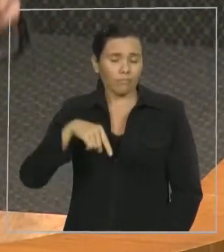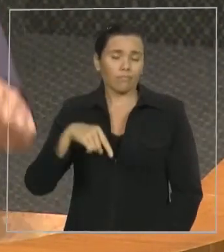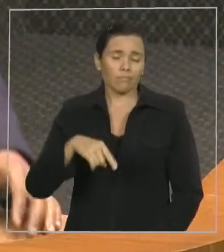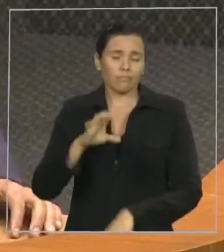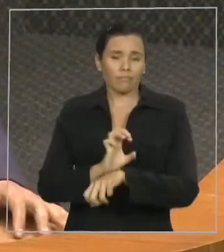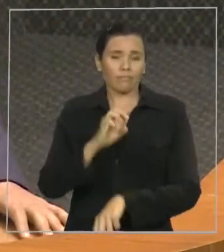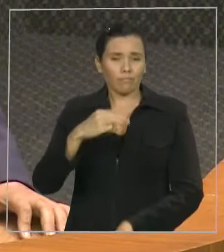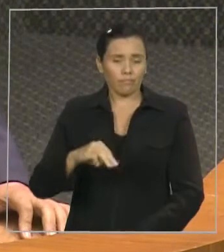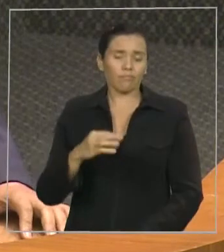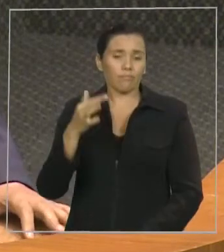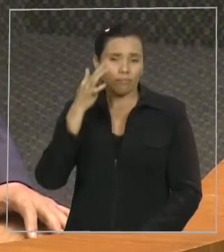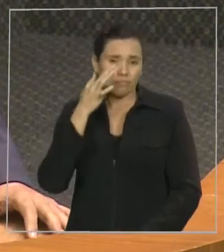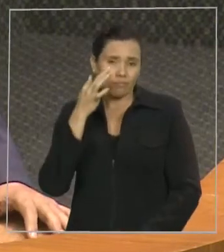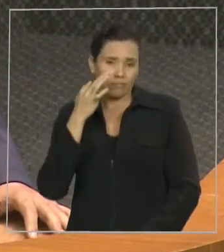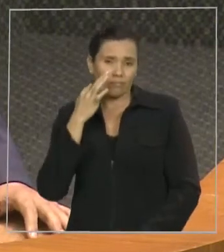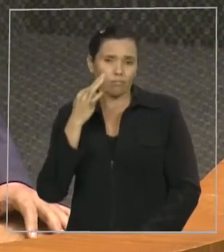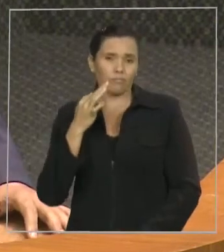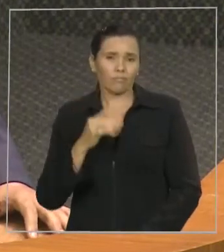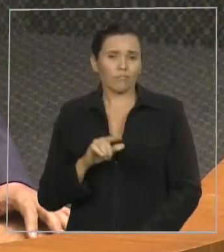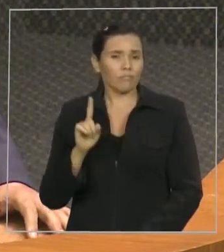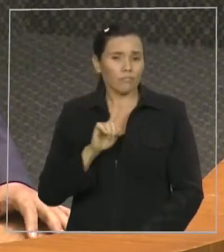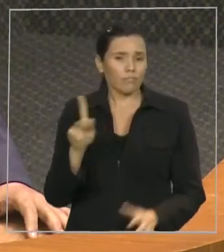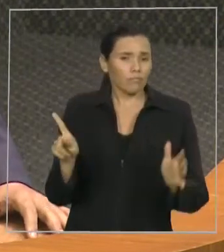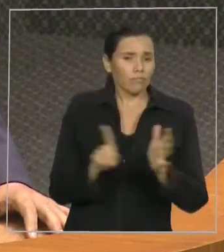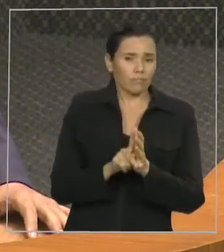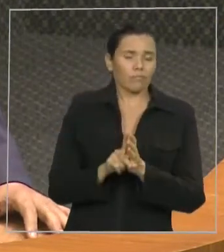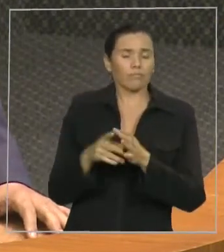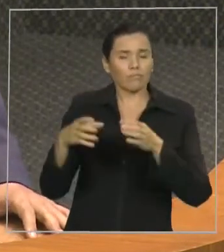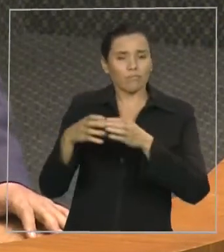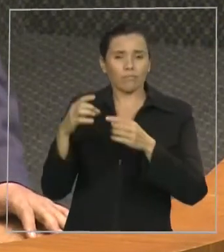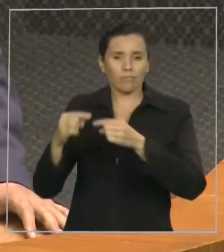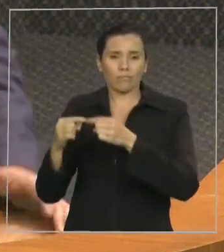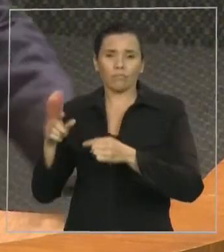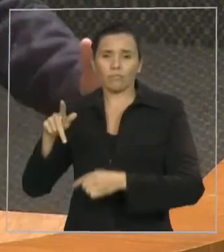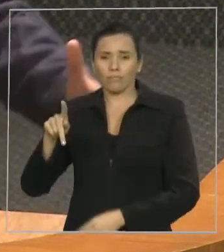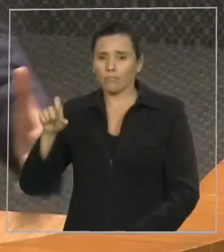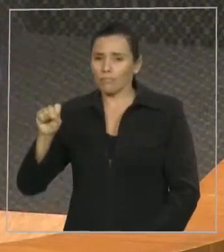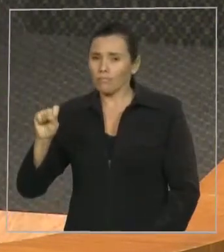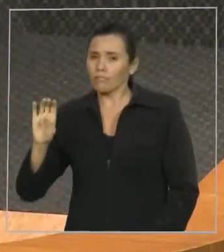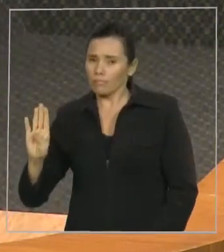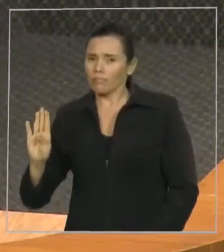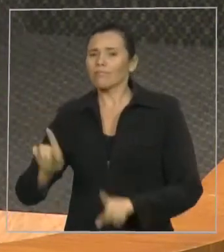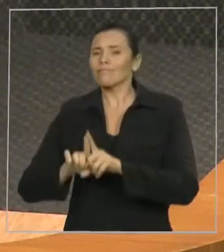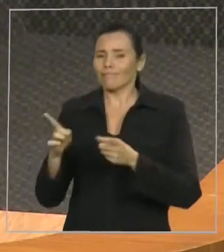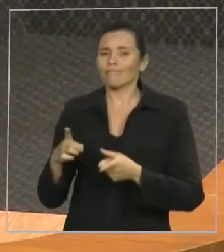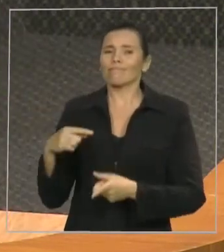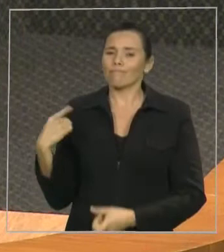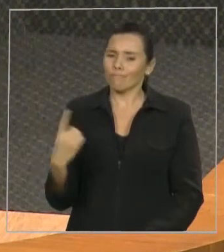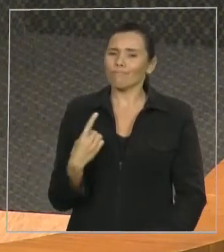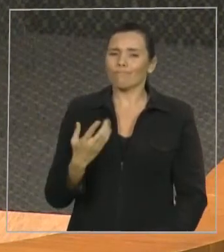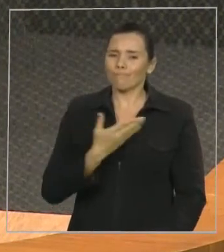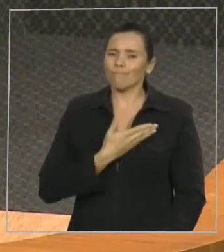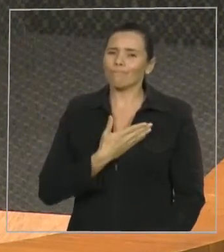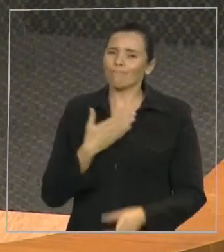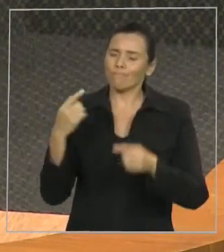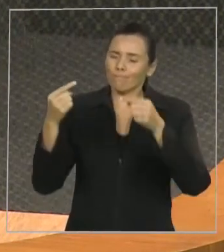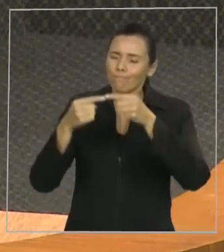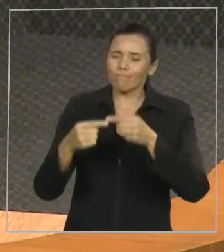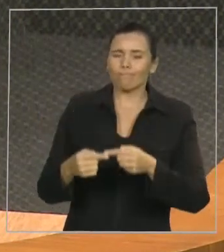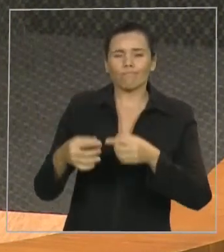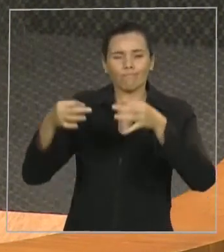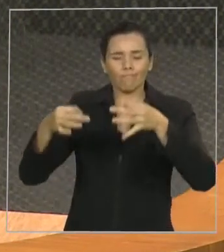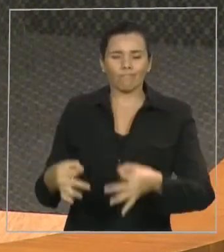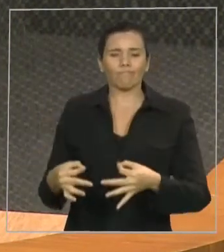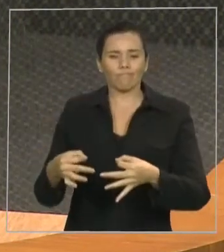PSB tem sido correto, extremamente leal e de maneira construtiva tem também pavimentado esse caminho